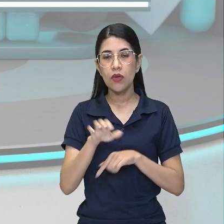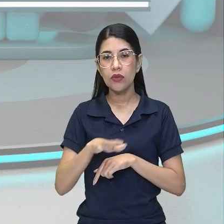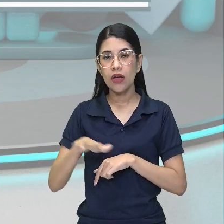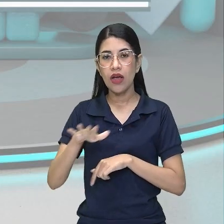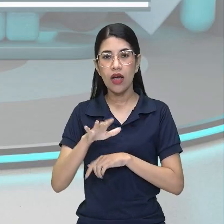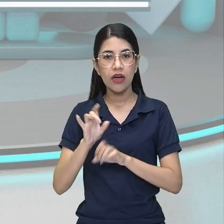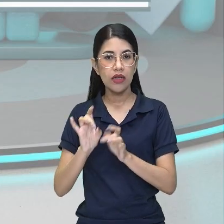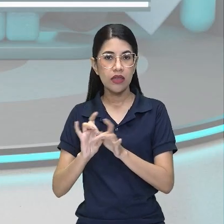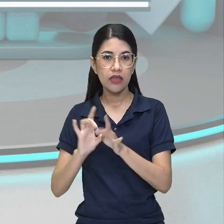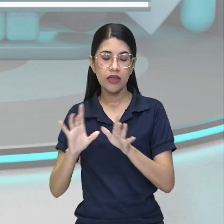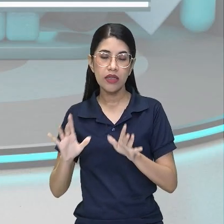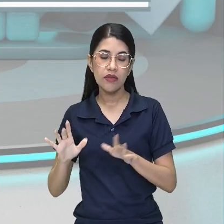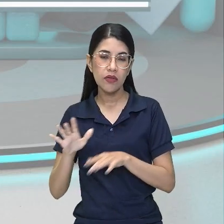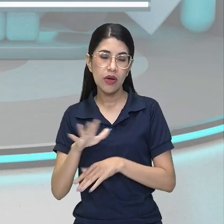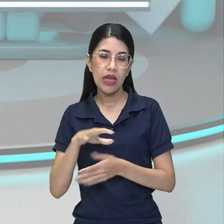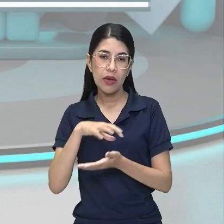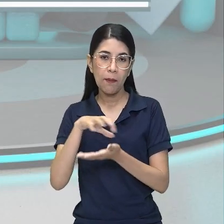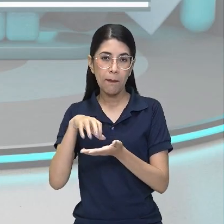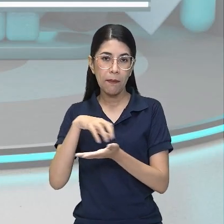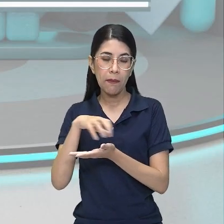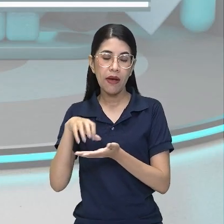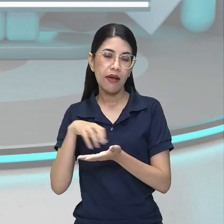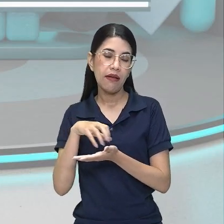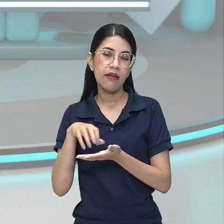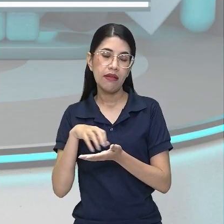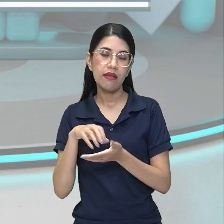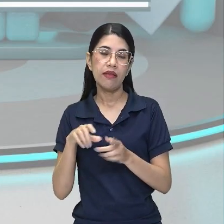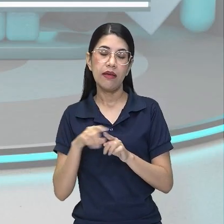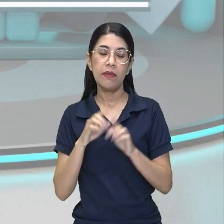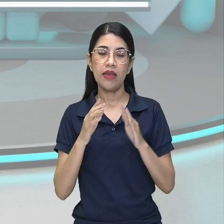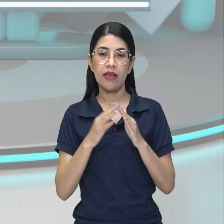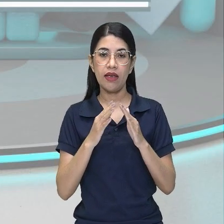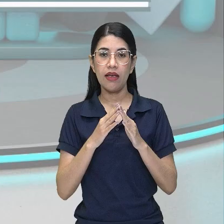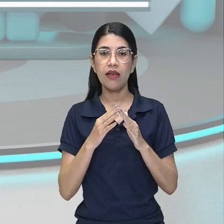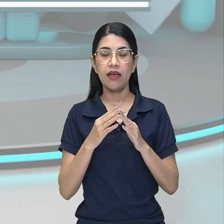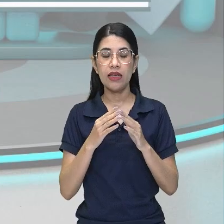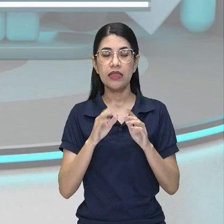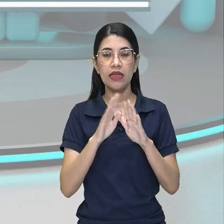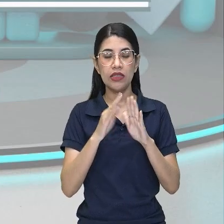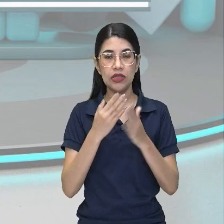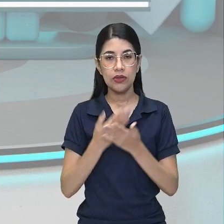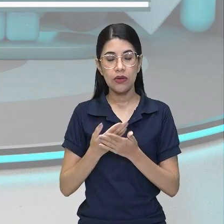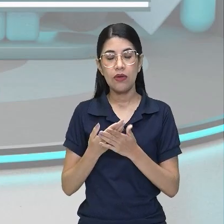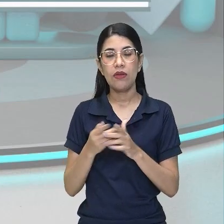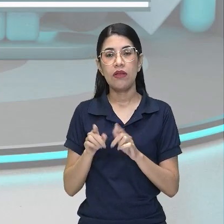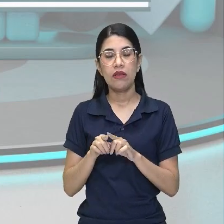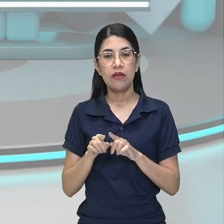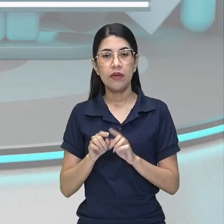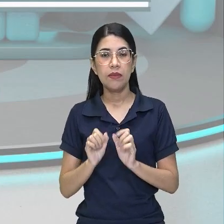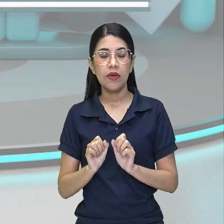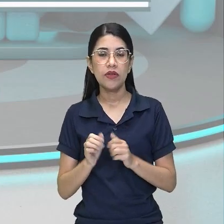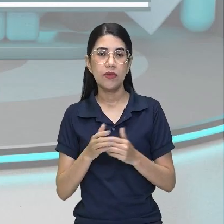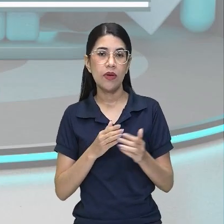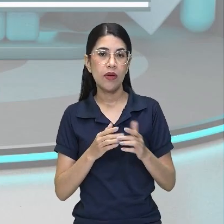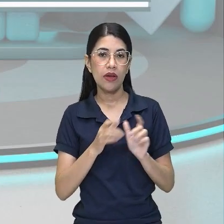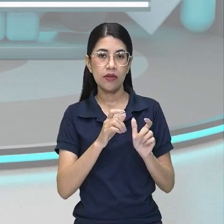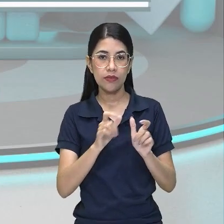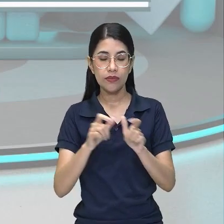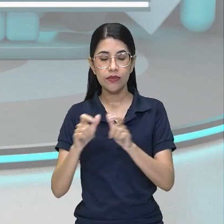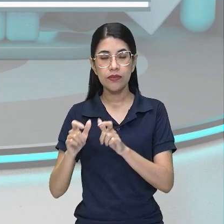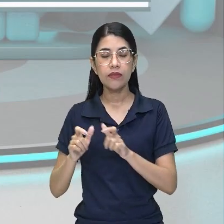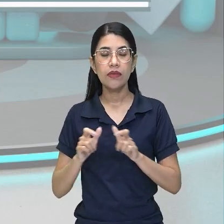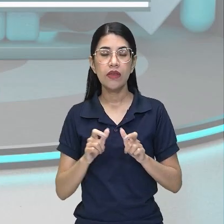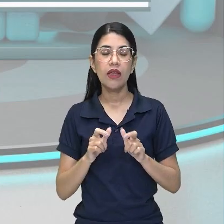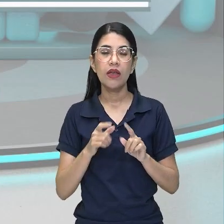Então, nos parques, na sua casa, nas escolas, né? Em qualquer lugar, a ginástica